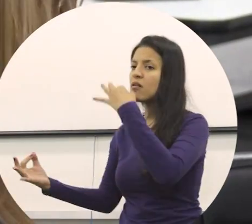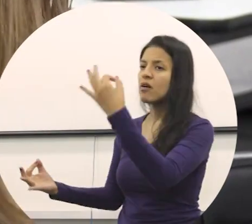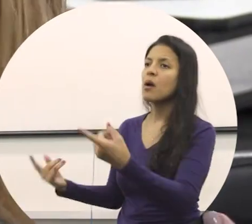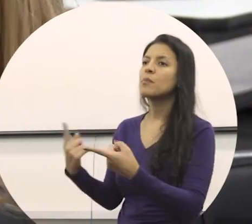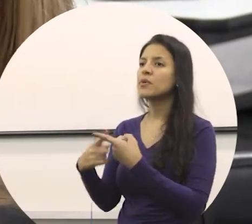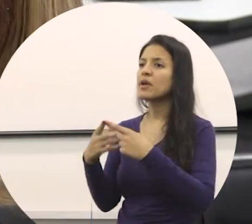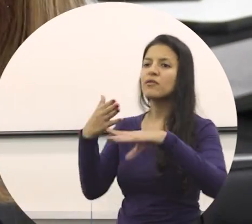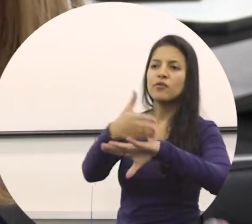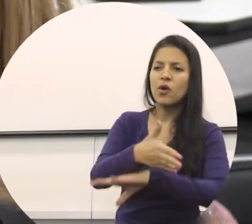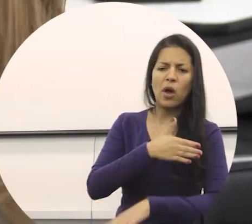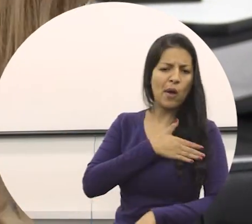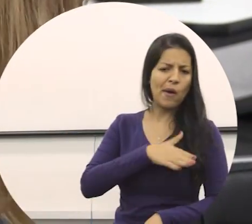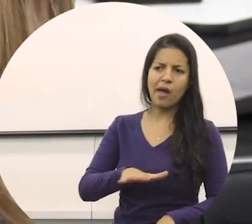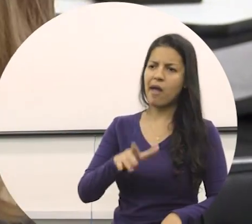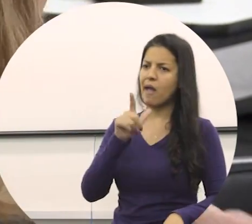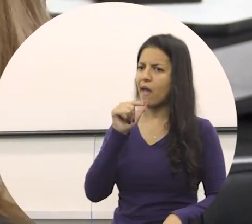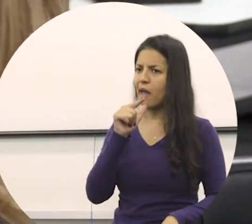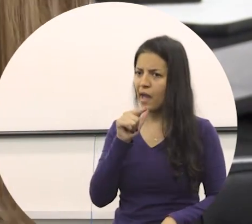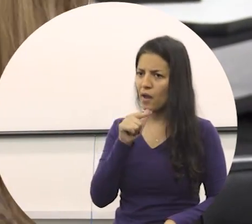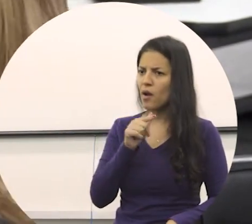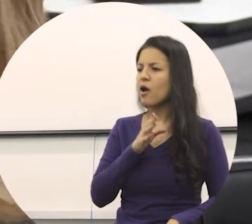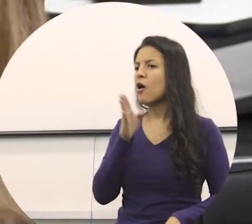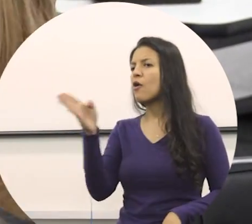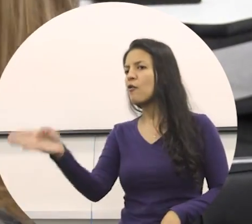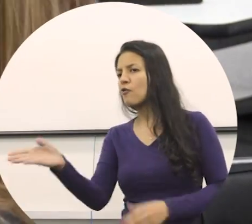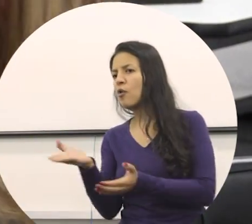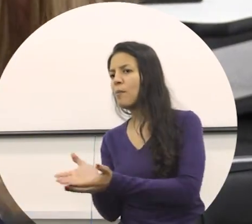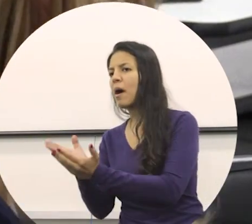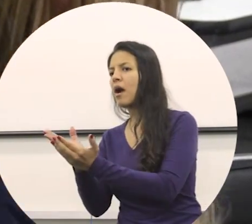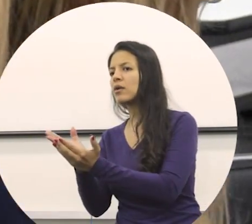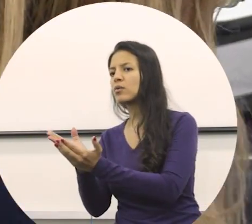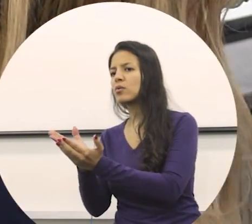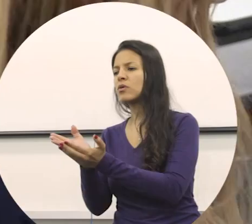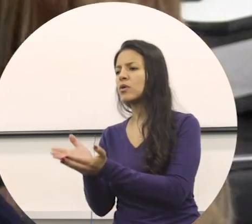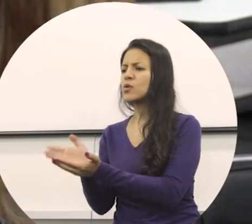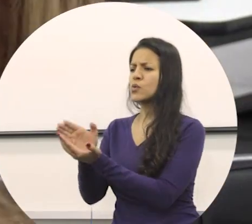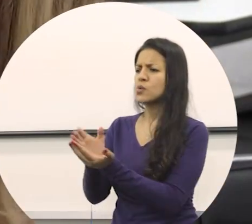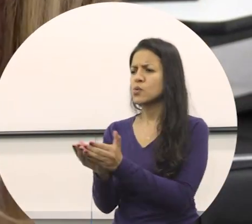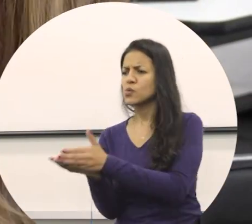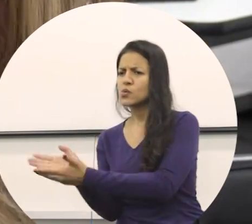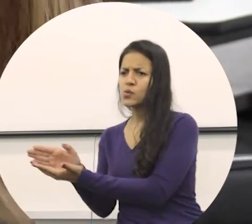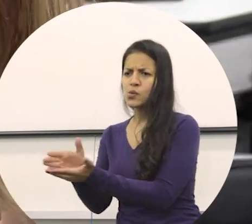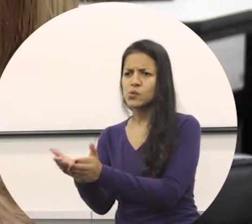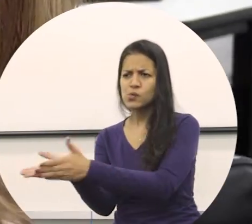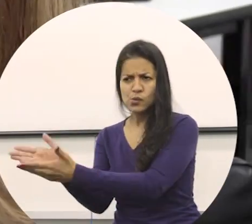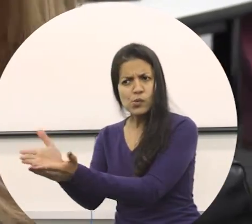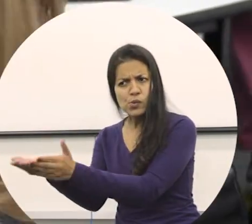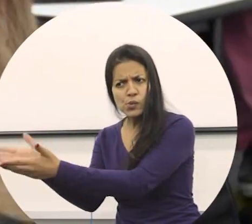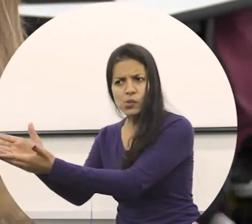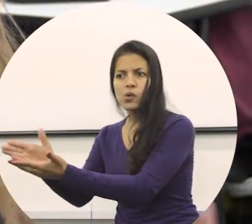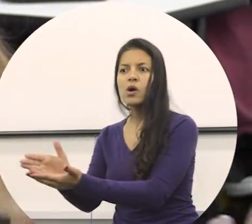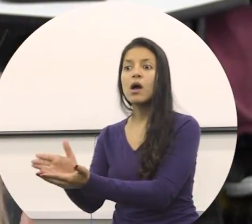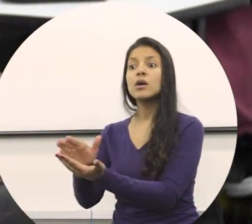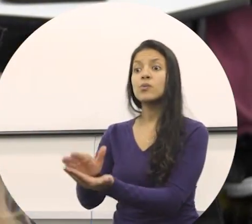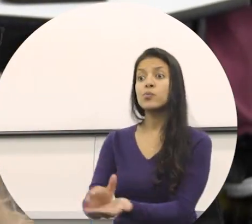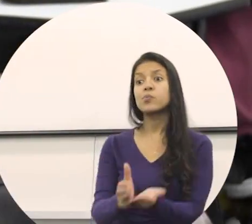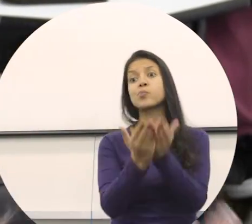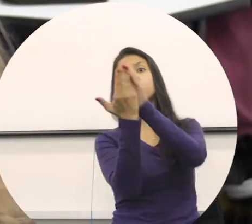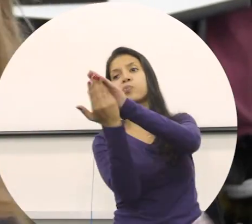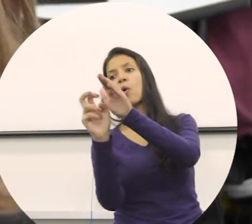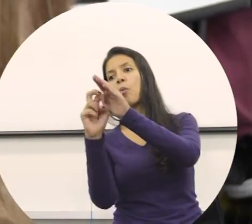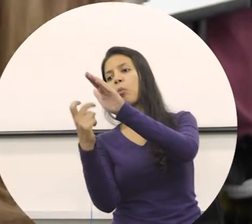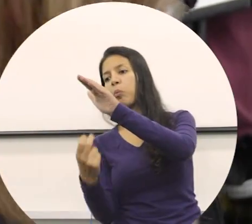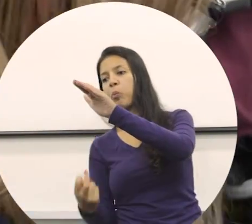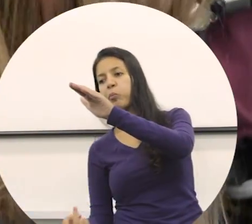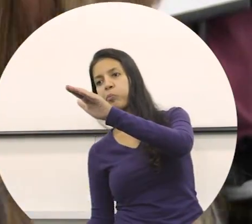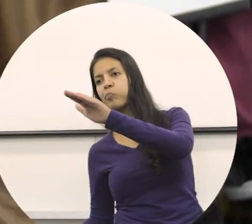de água, a outra foi e não virou barco porque ele era forte, comia tudo, o outro barco virou, mas ele não morreu